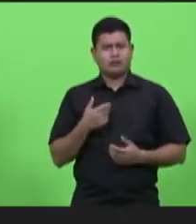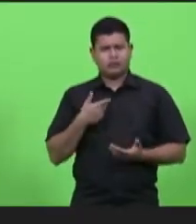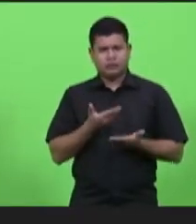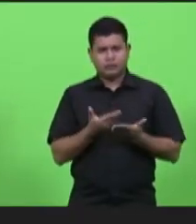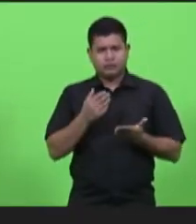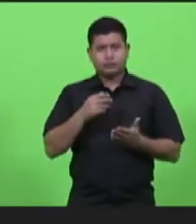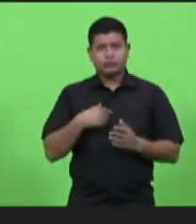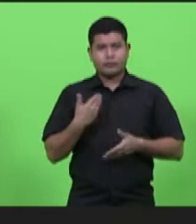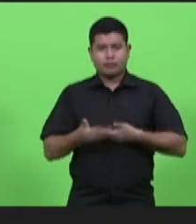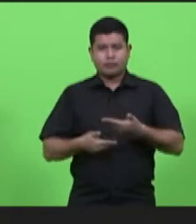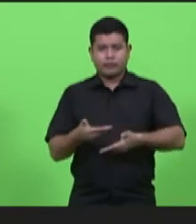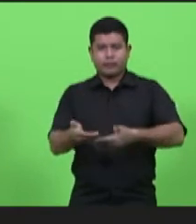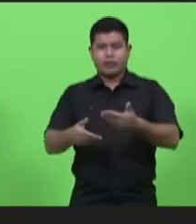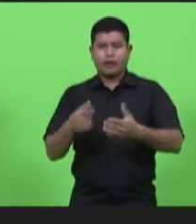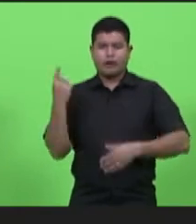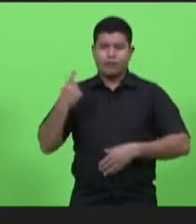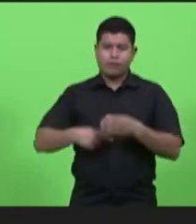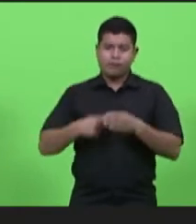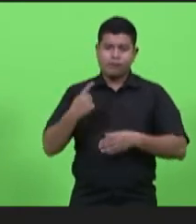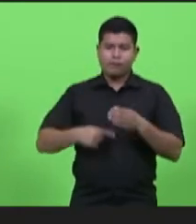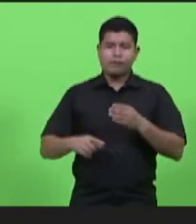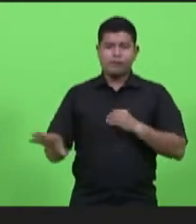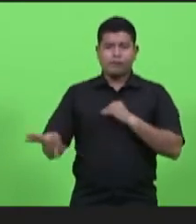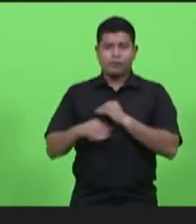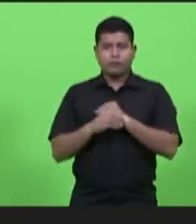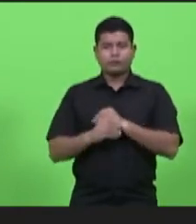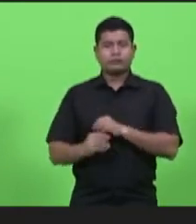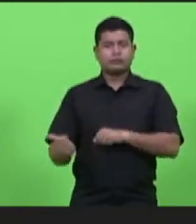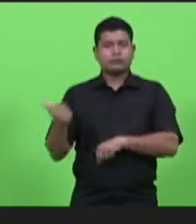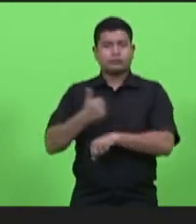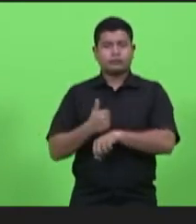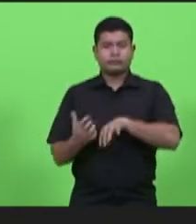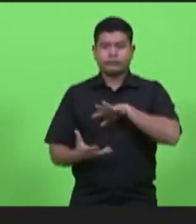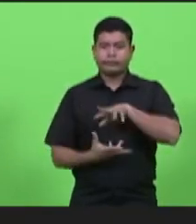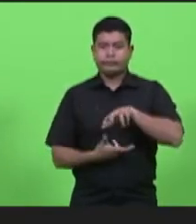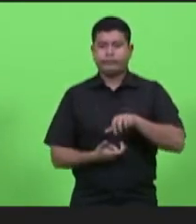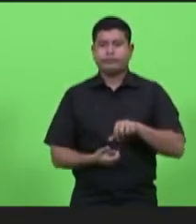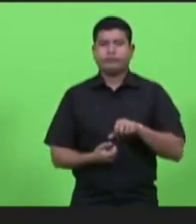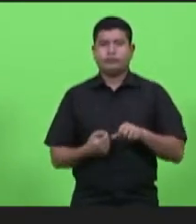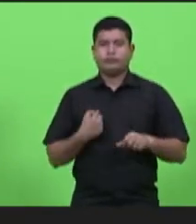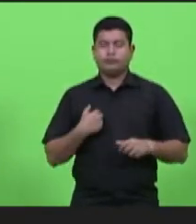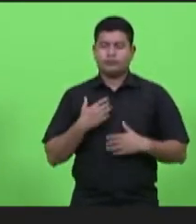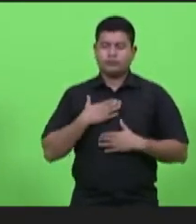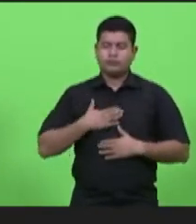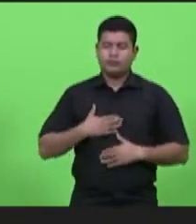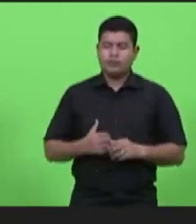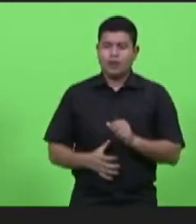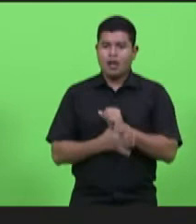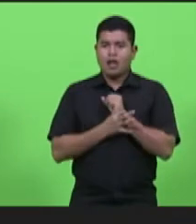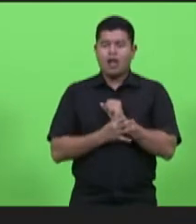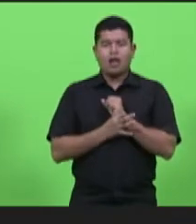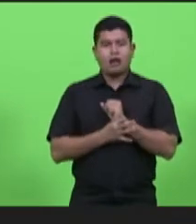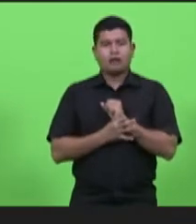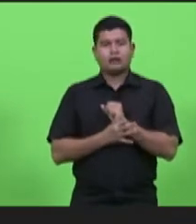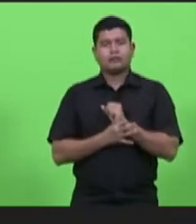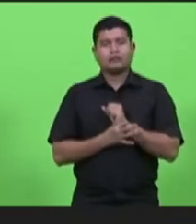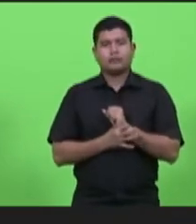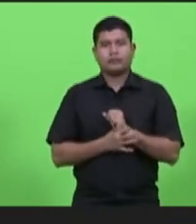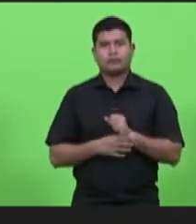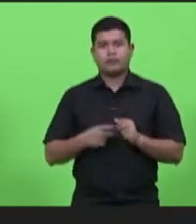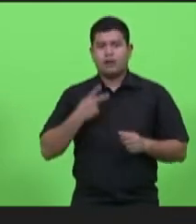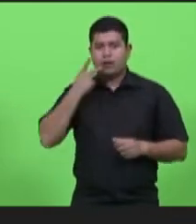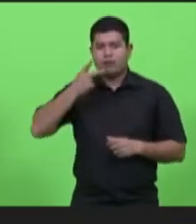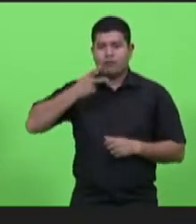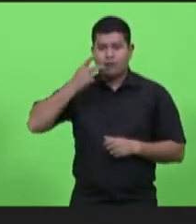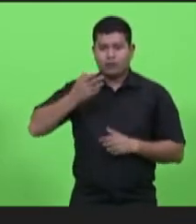na sua tramitação, nas comissões, com a emenda substitutiva global, me senti um pouco mais seguro. E depois da fala também do autor, o qual